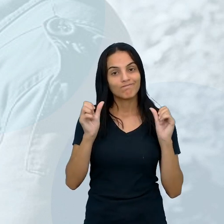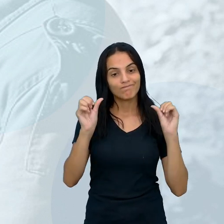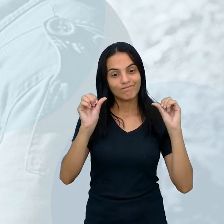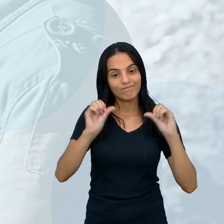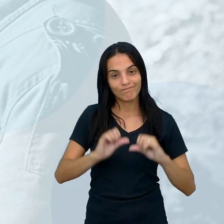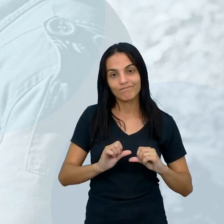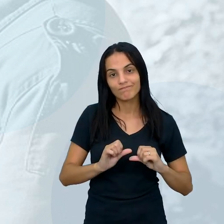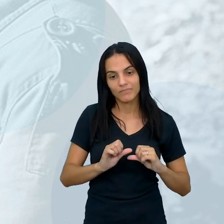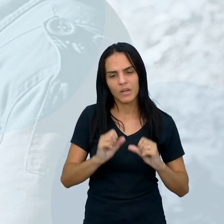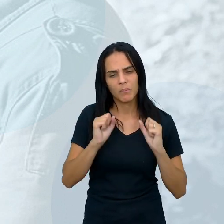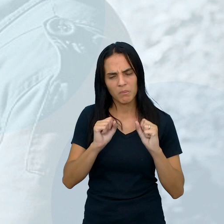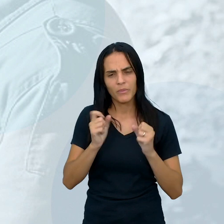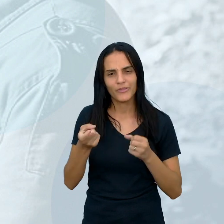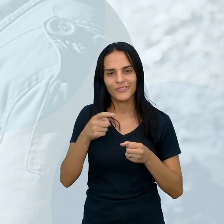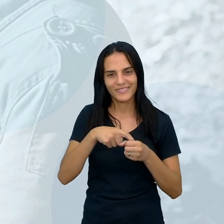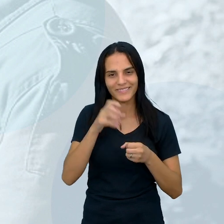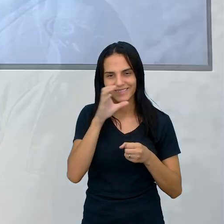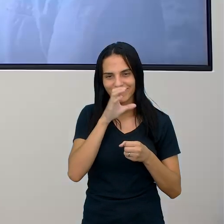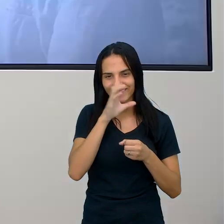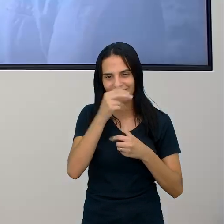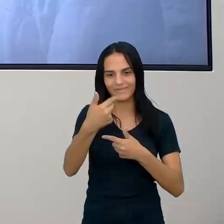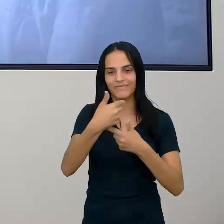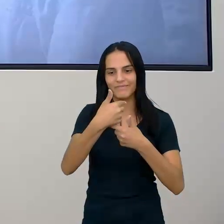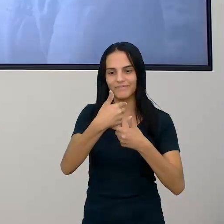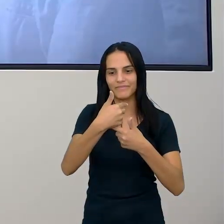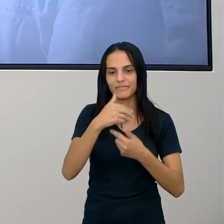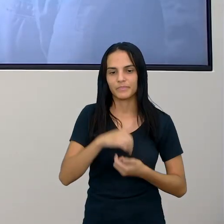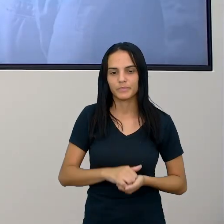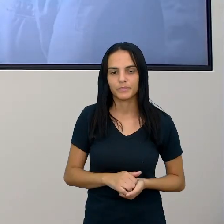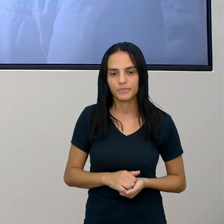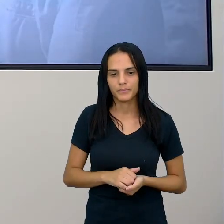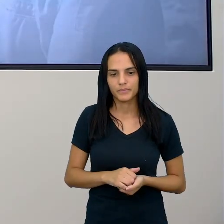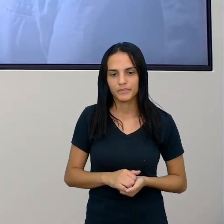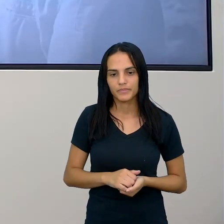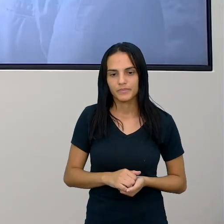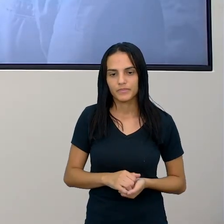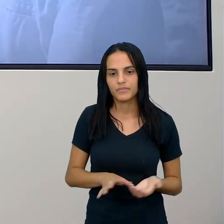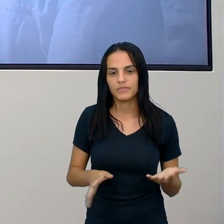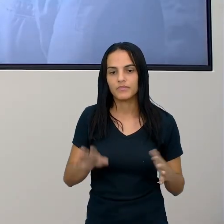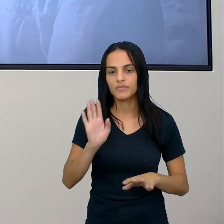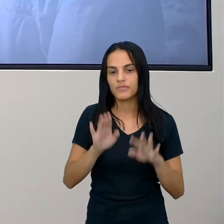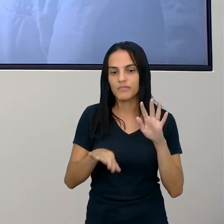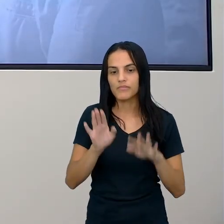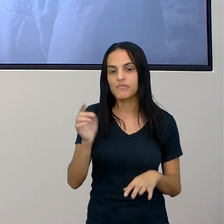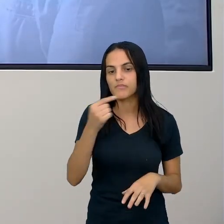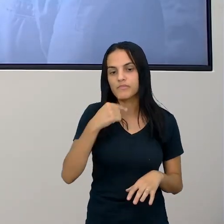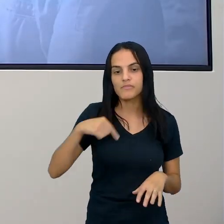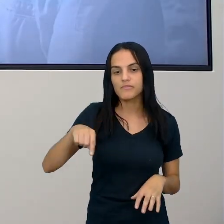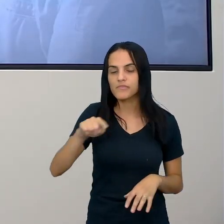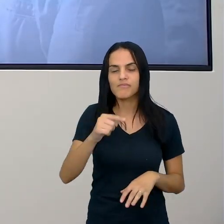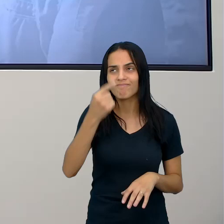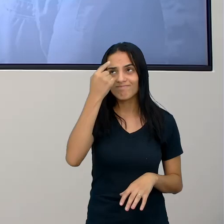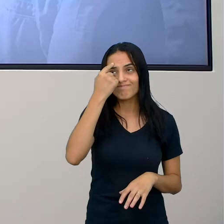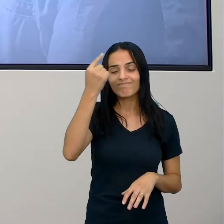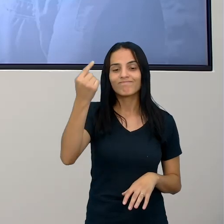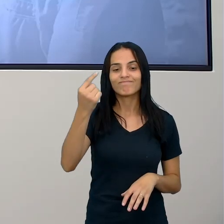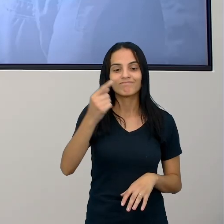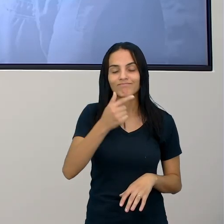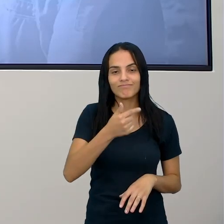negligenciado. Pode voltar aqui, por favor, né? Um pouco, não, às vezes a gente nem pensa